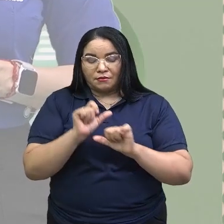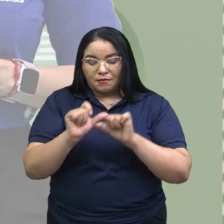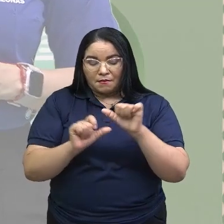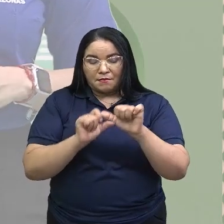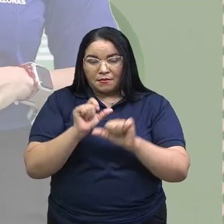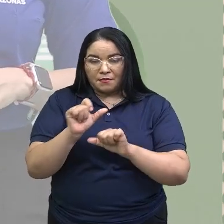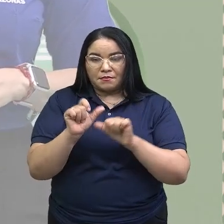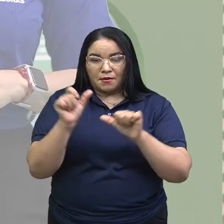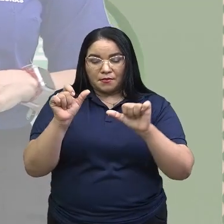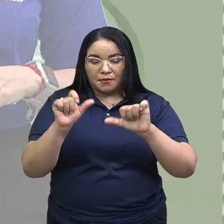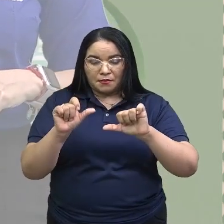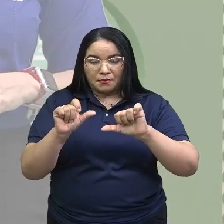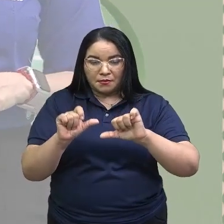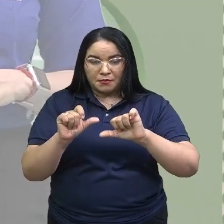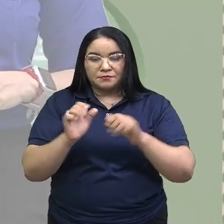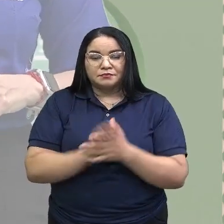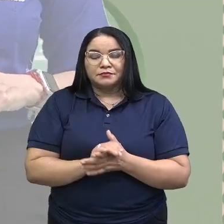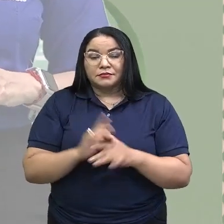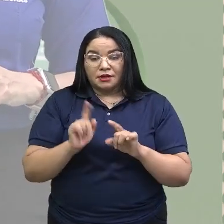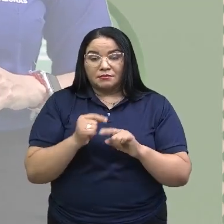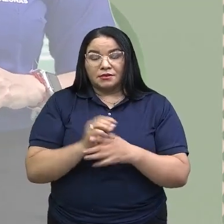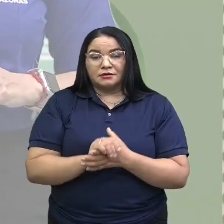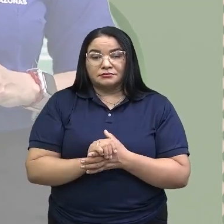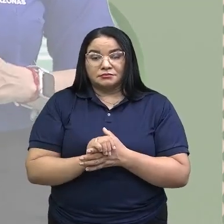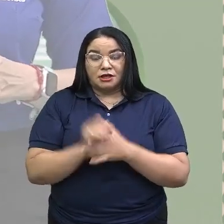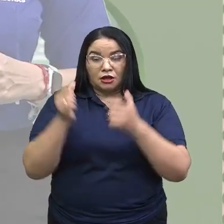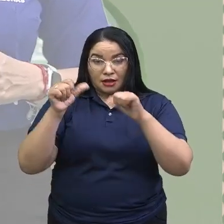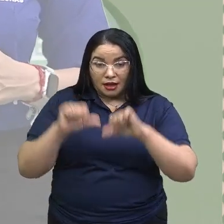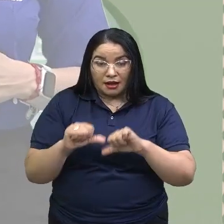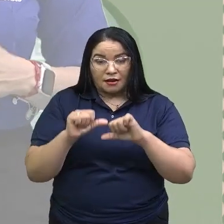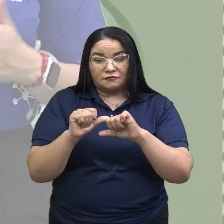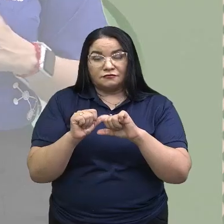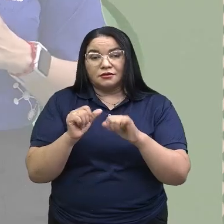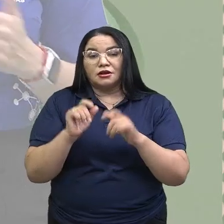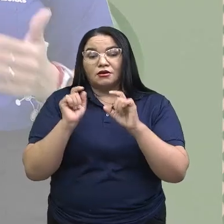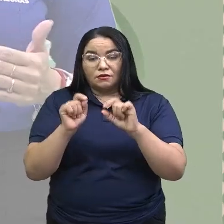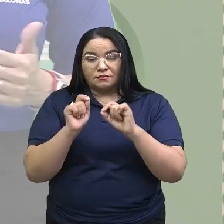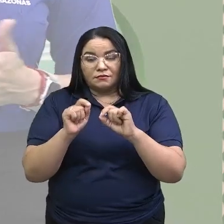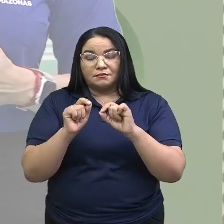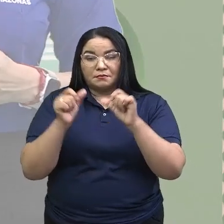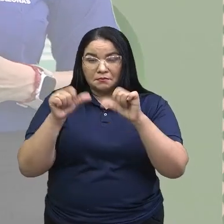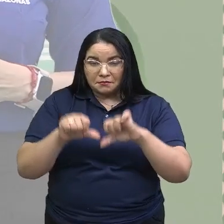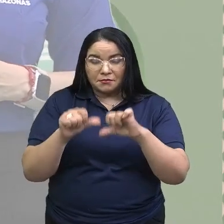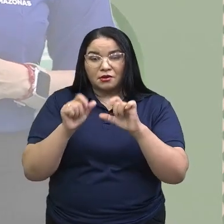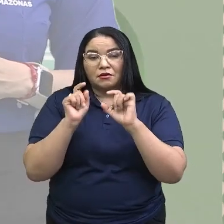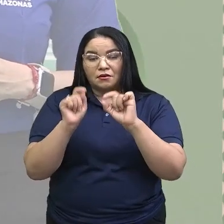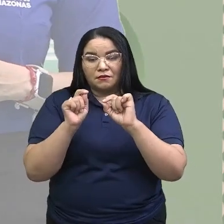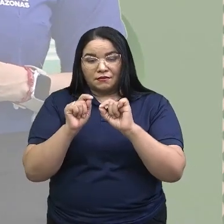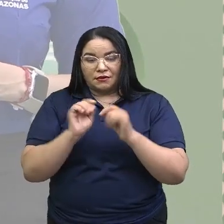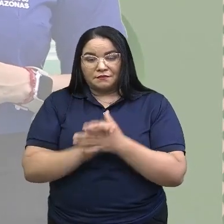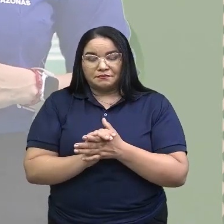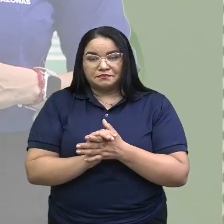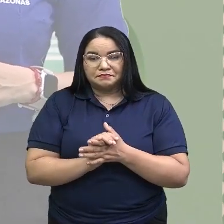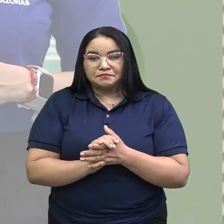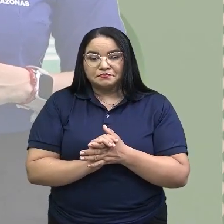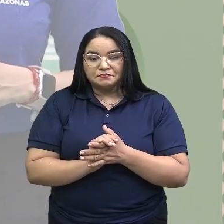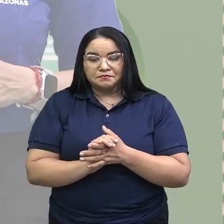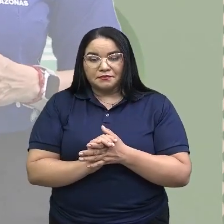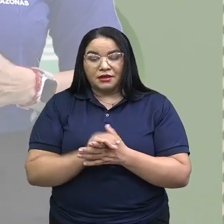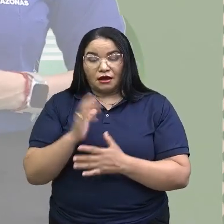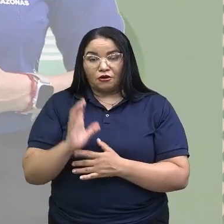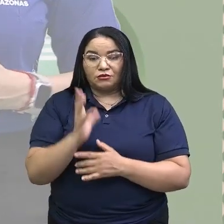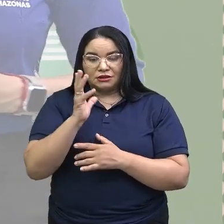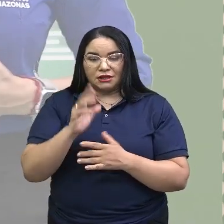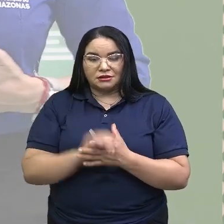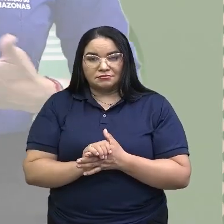aí a gente observa aqui na fase mais avançada, né, que é considerada a fase grave dessa doença, ocorre